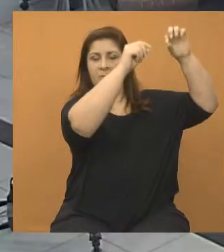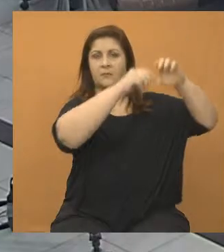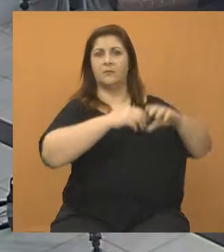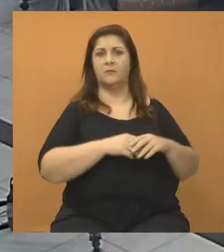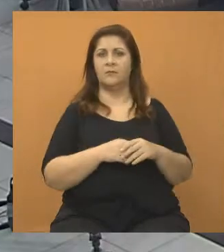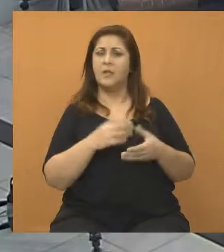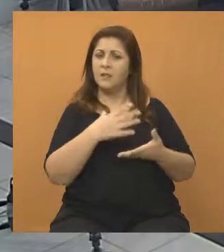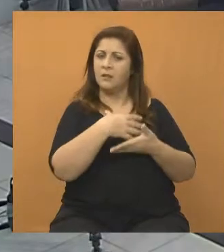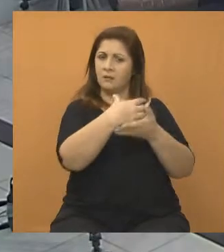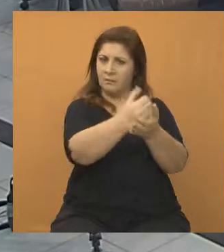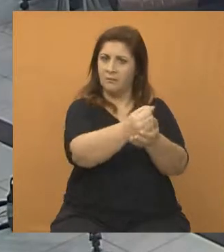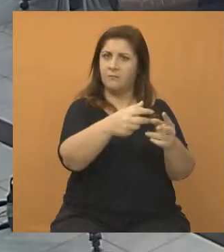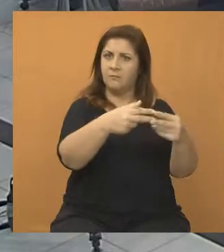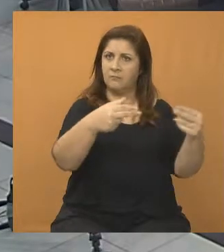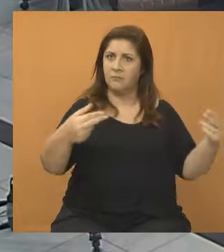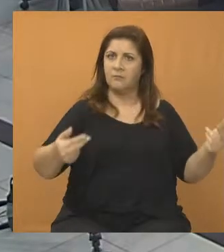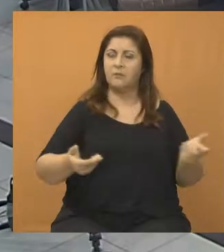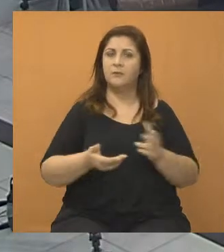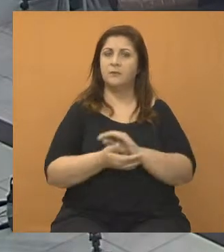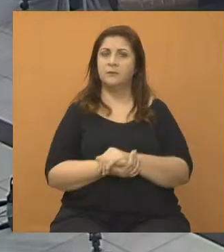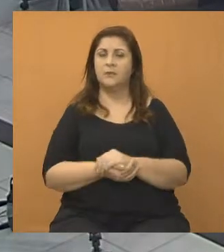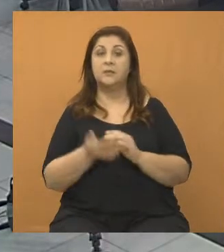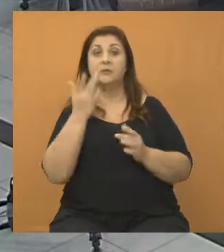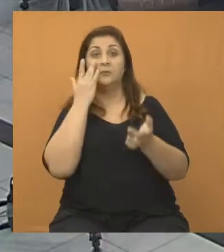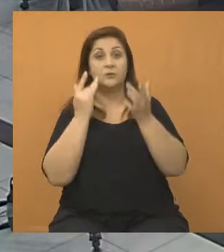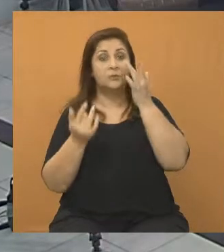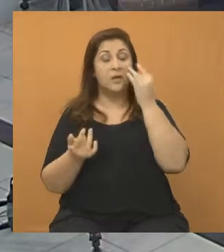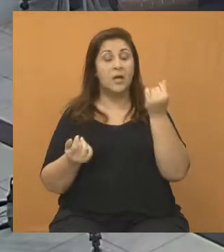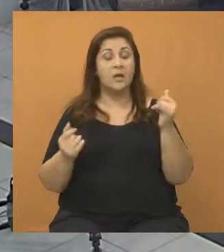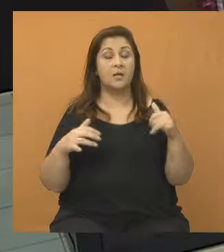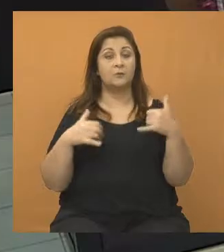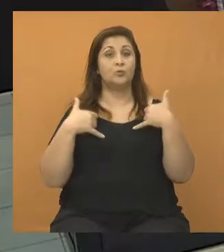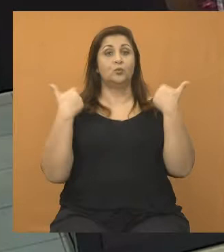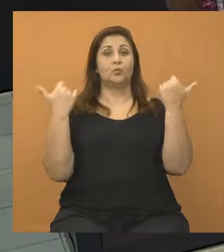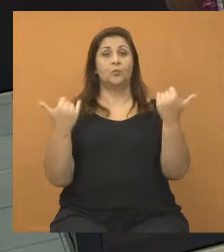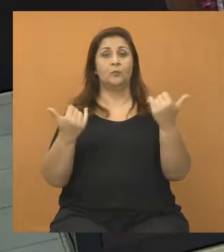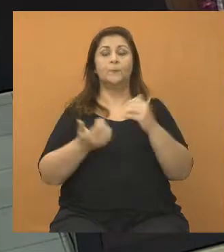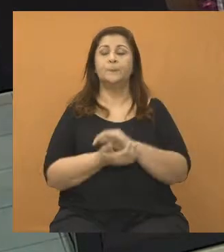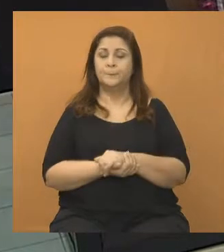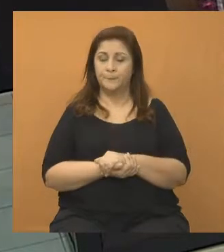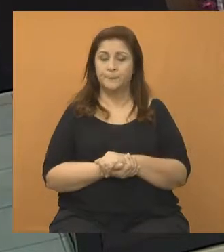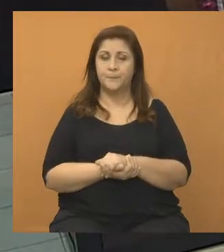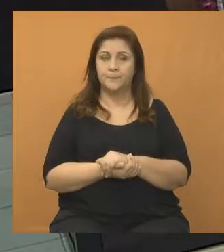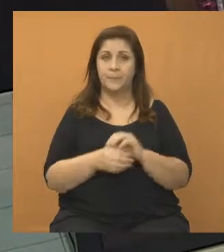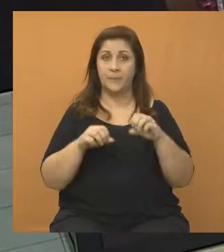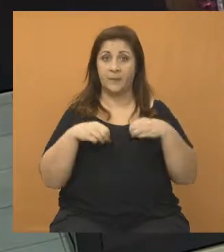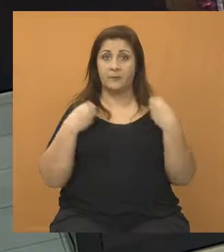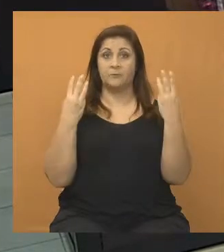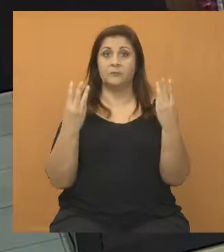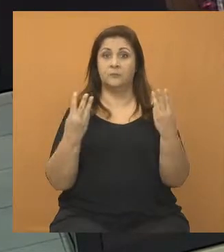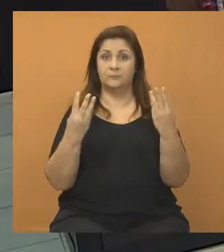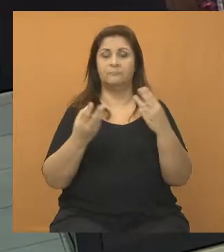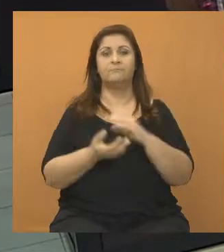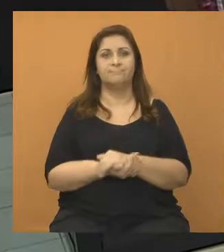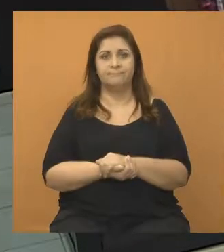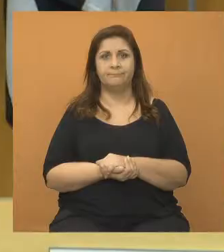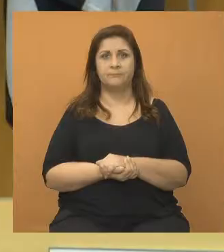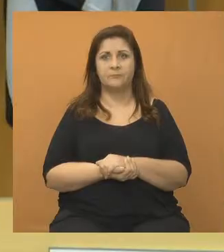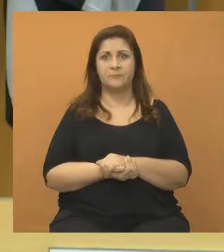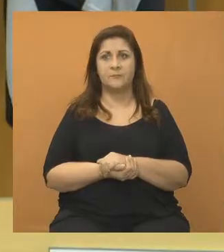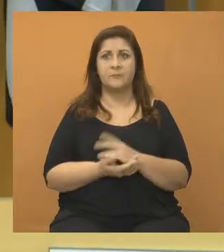tem levado algumas peças, alguns shows para o Parque Meia Lua. Né? A gente tem